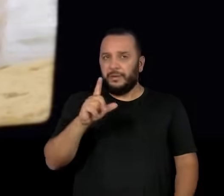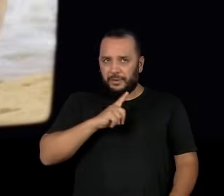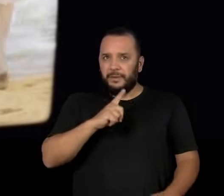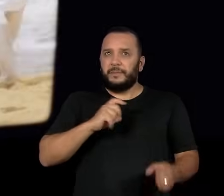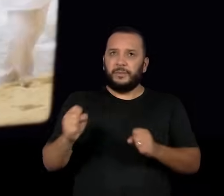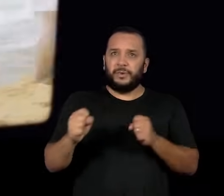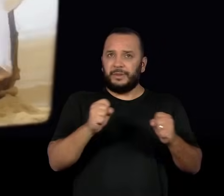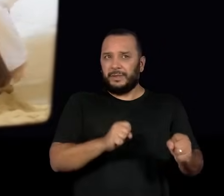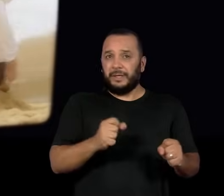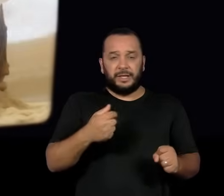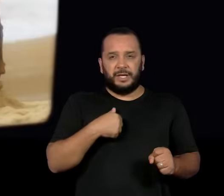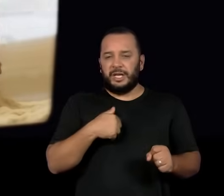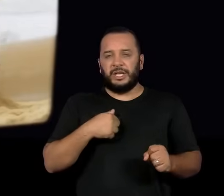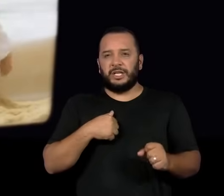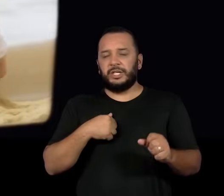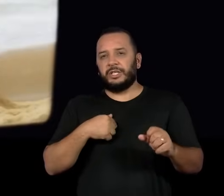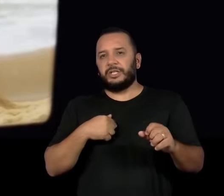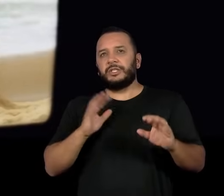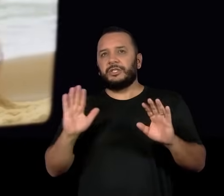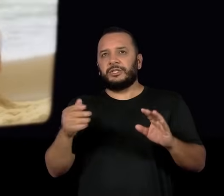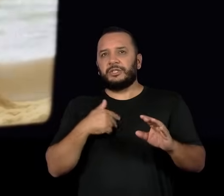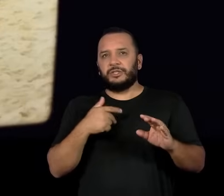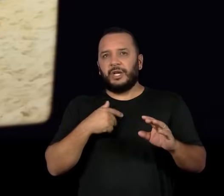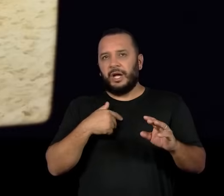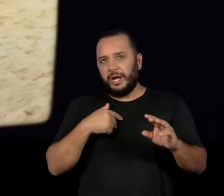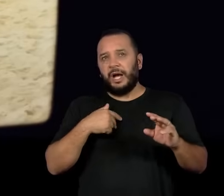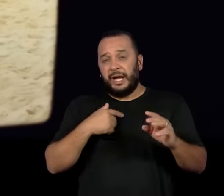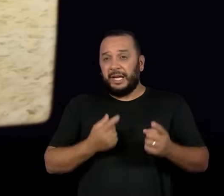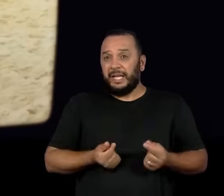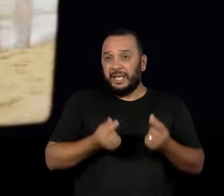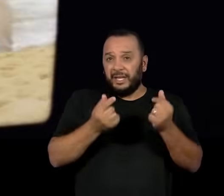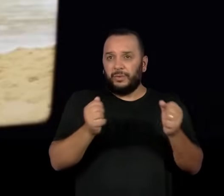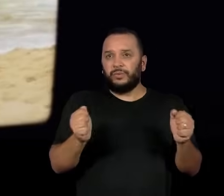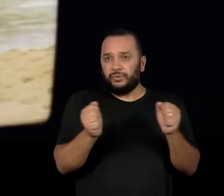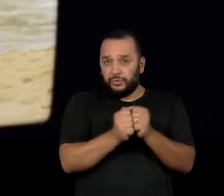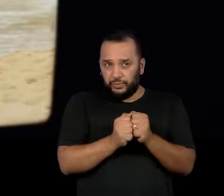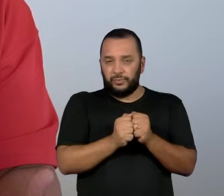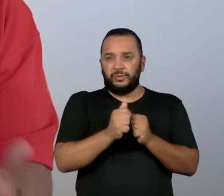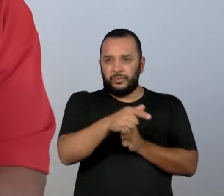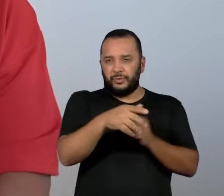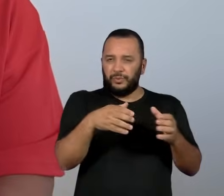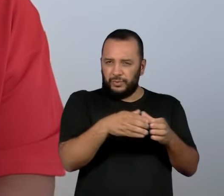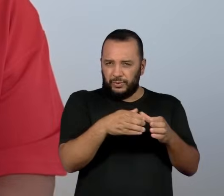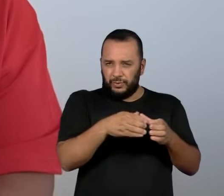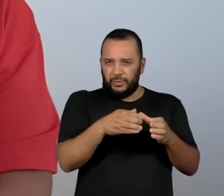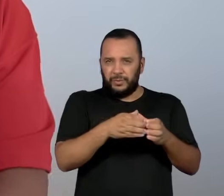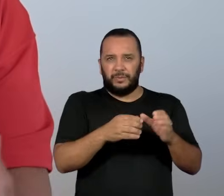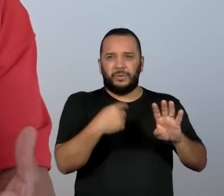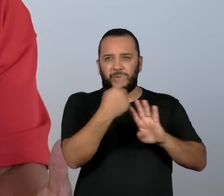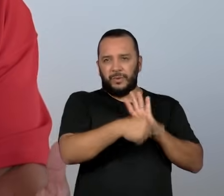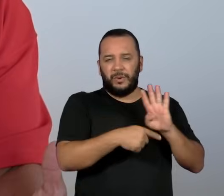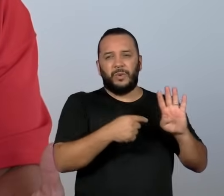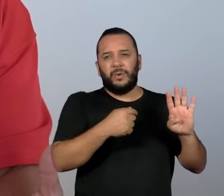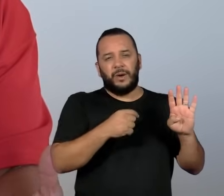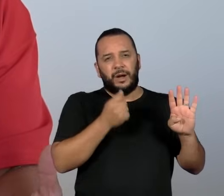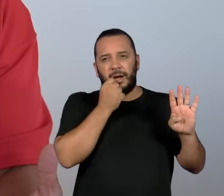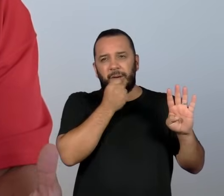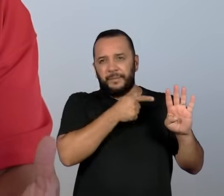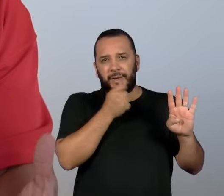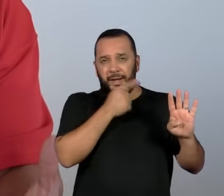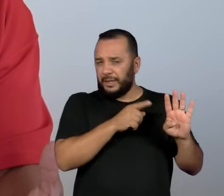chegou nos Trapalhões e ficou rico nos Trapalhões, ele ficou milionário antes. Ele pôde escolher se ele ficaria só